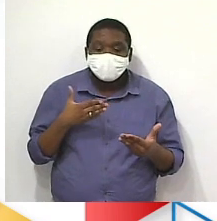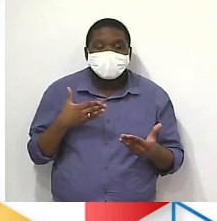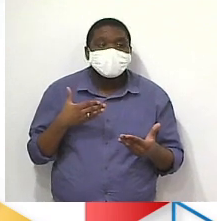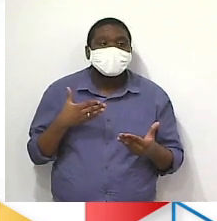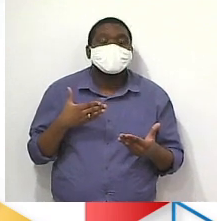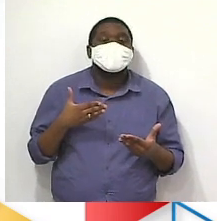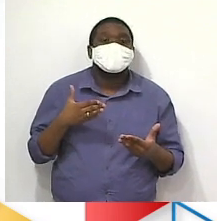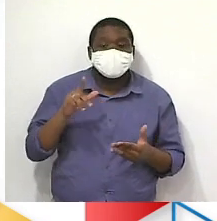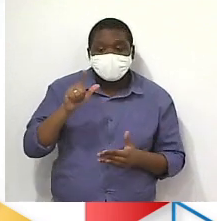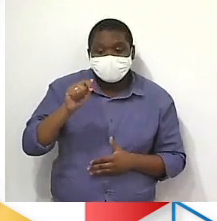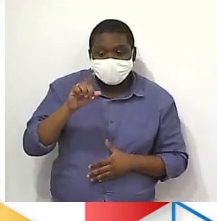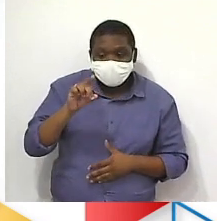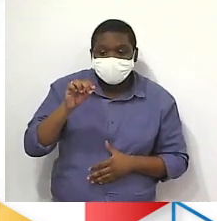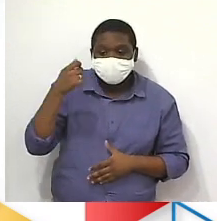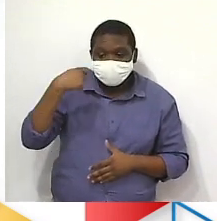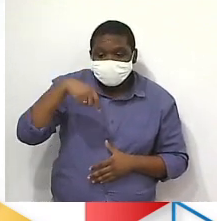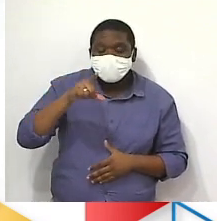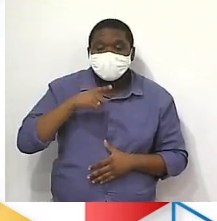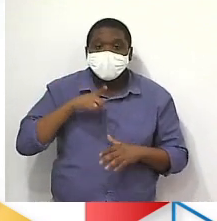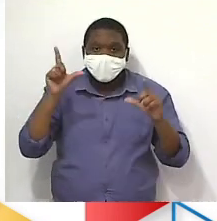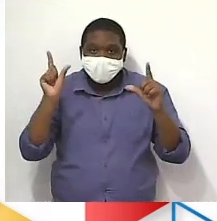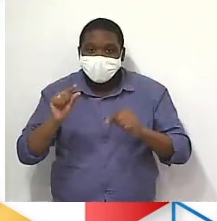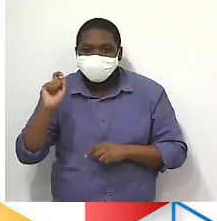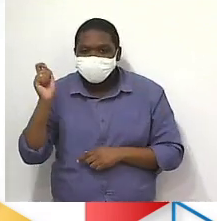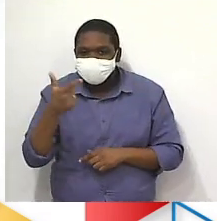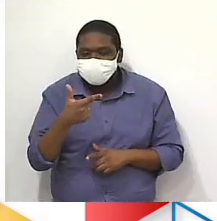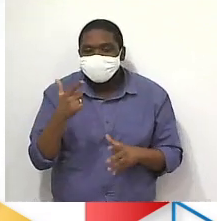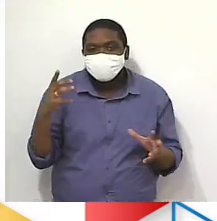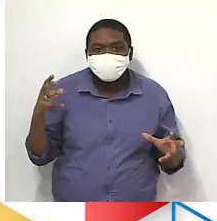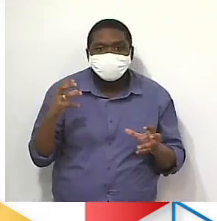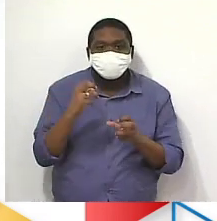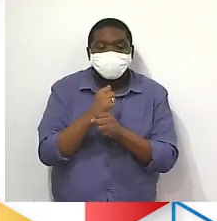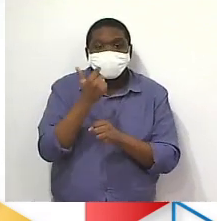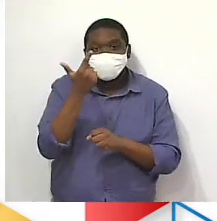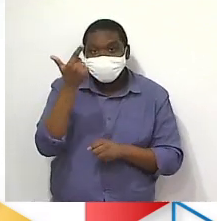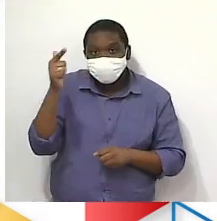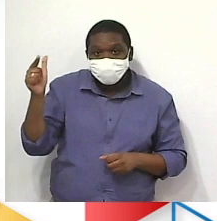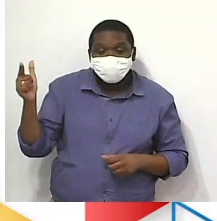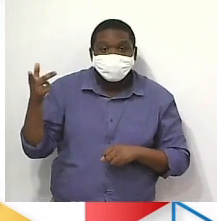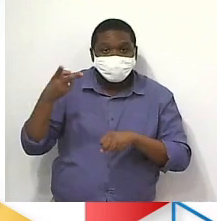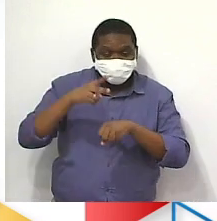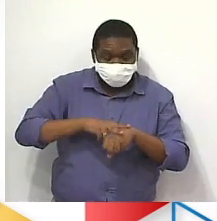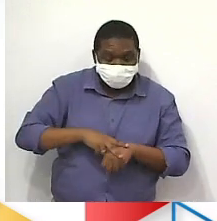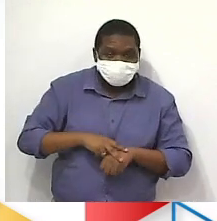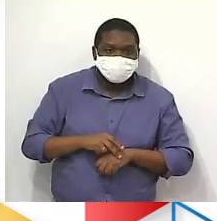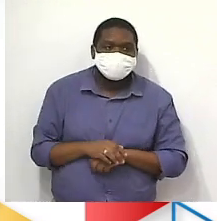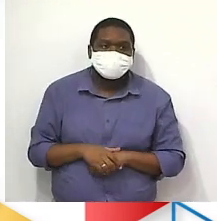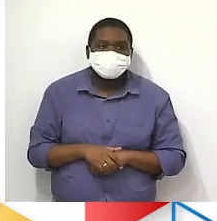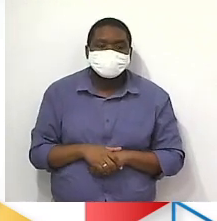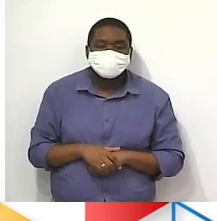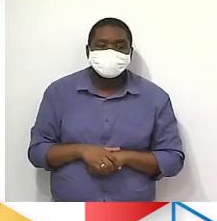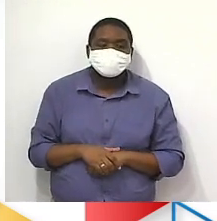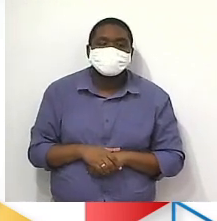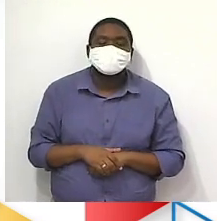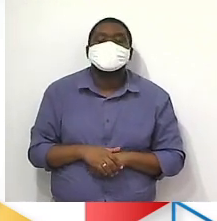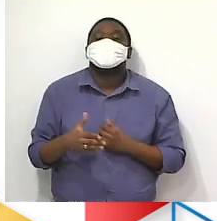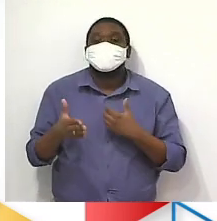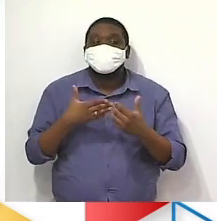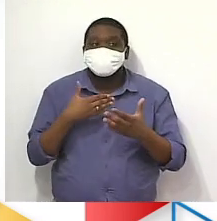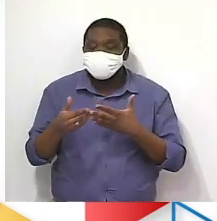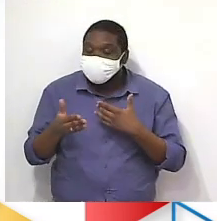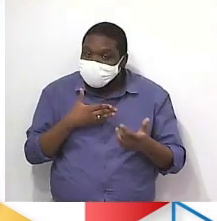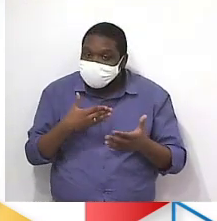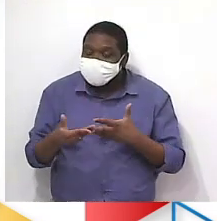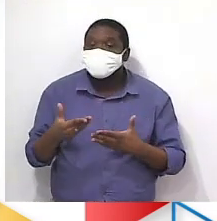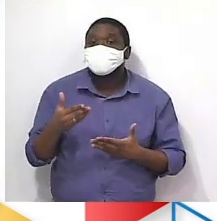Qualquer lado tem que ser menor que a soma dos outros dois lados, ok? Qualquer um que